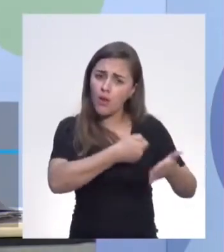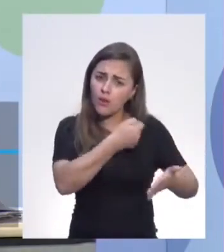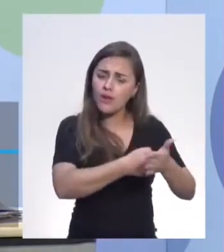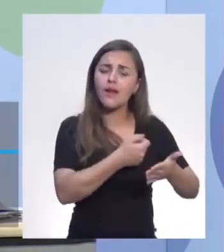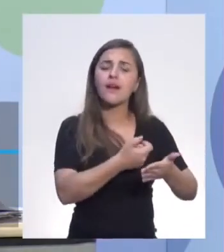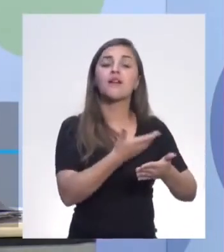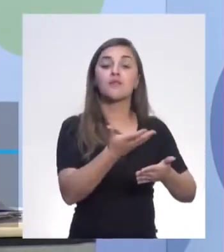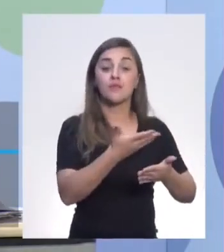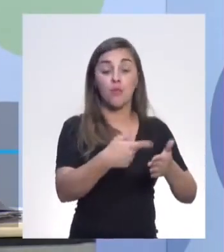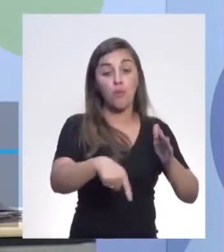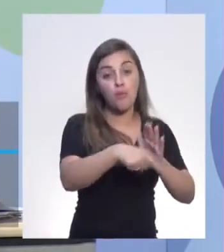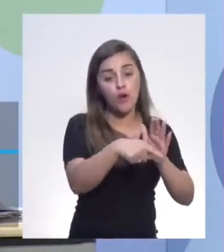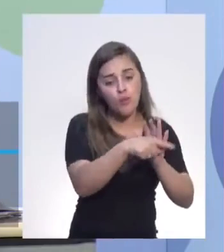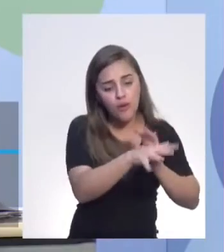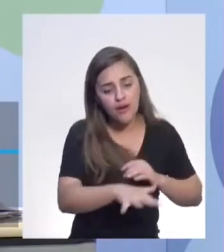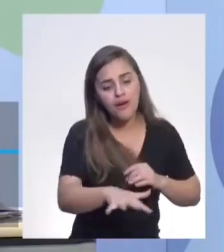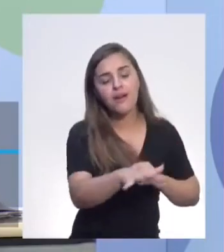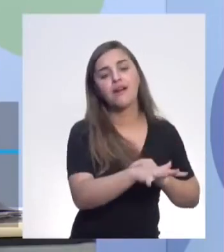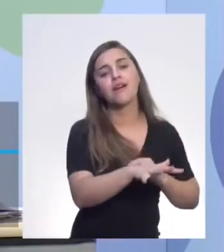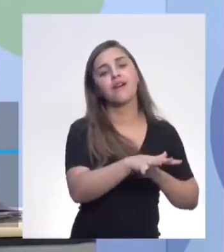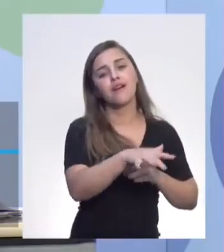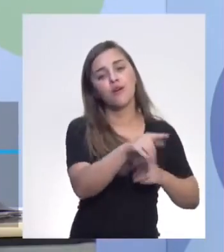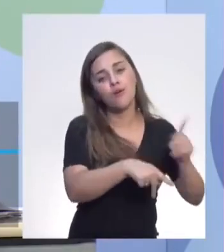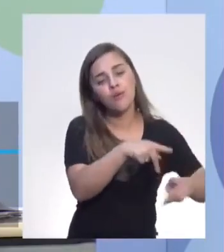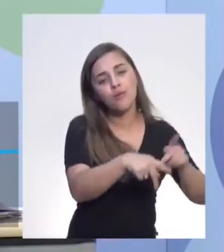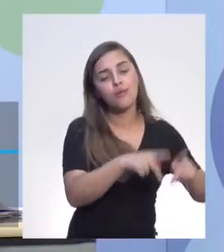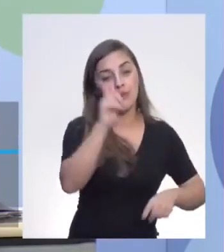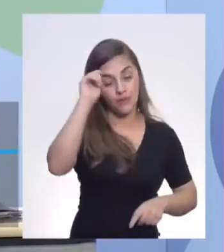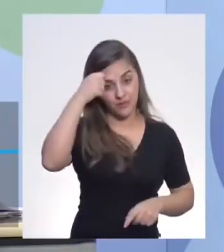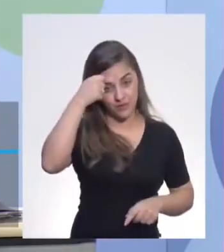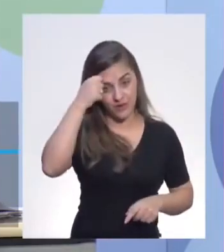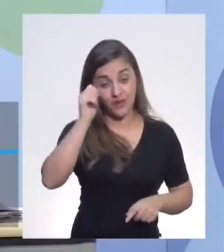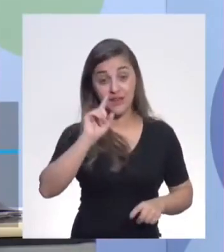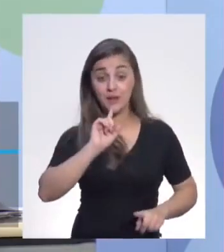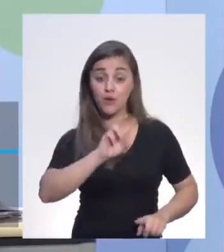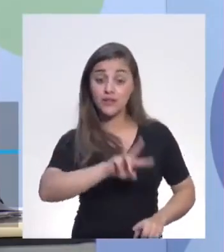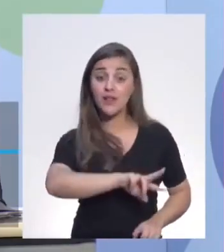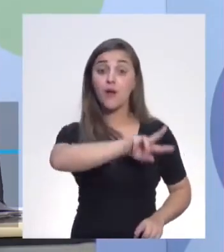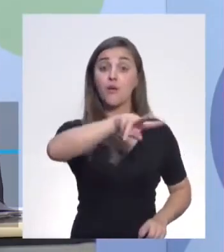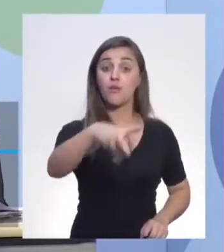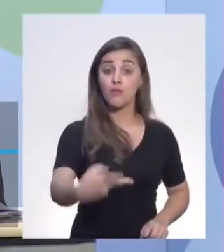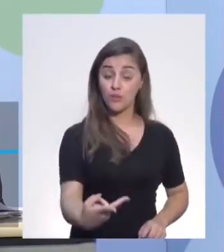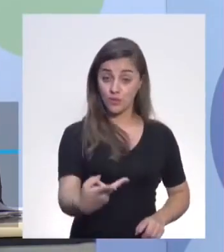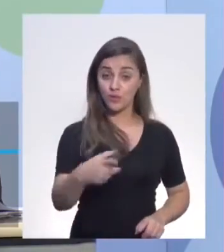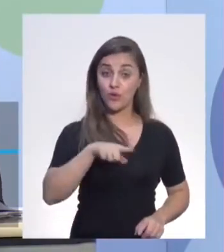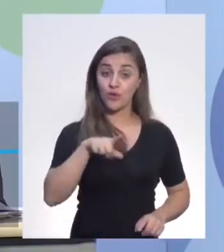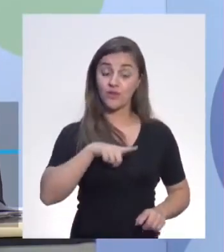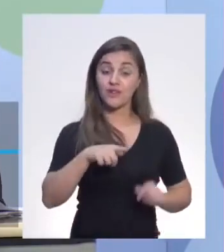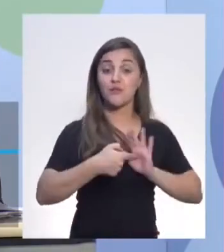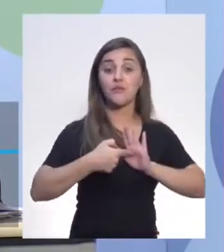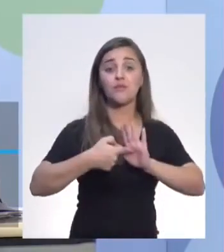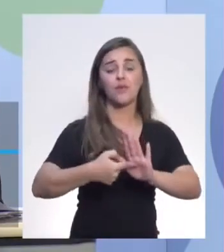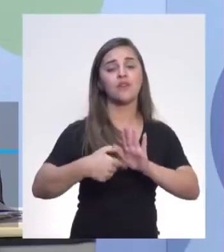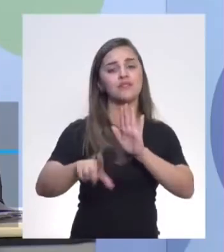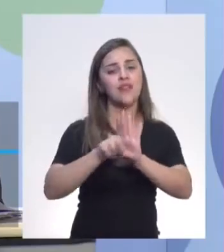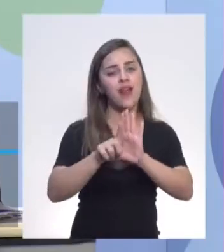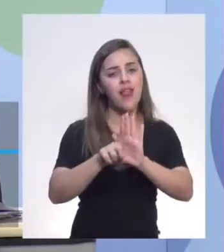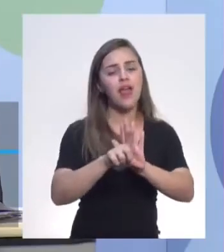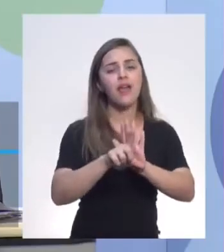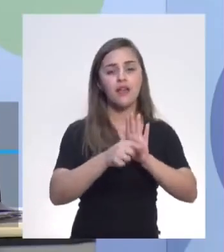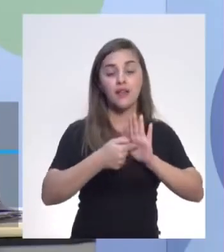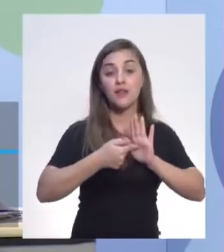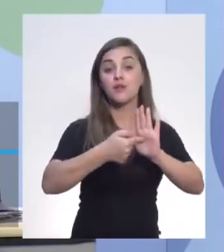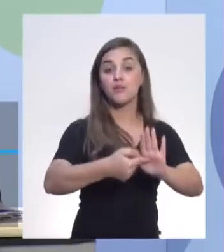de 90 e 2000, essas políticas elas se revertem, por exemplo, com a lei que tipifica como crime